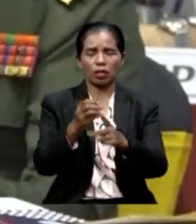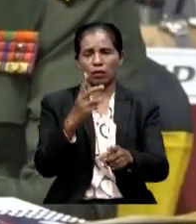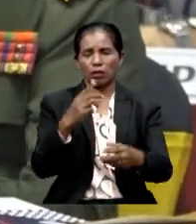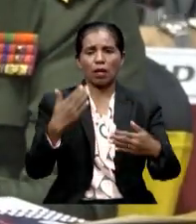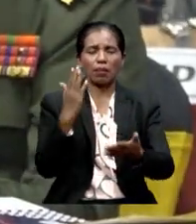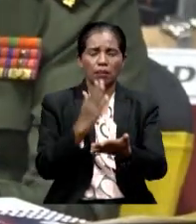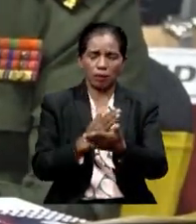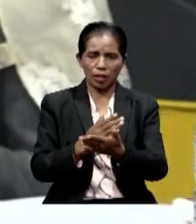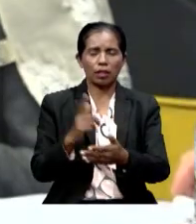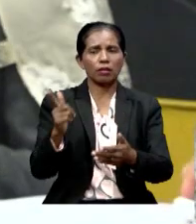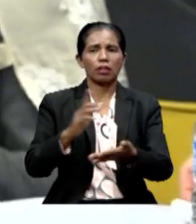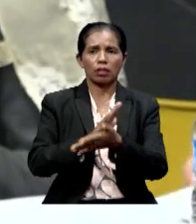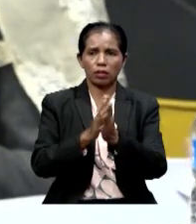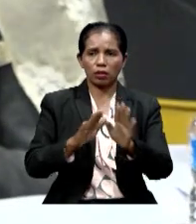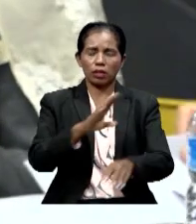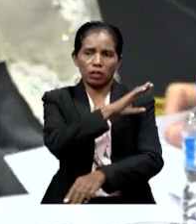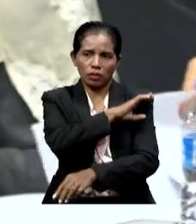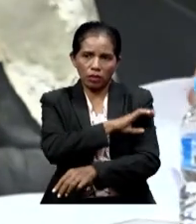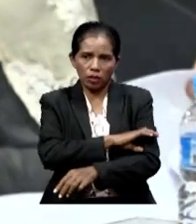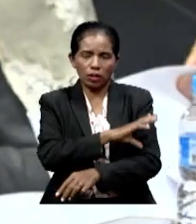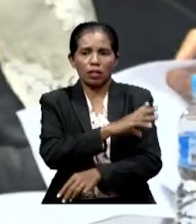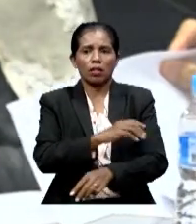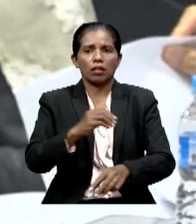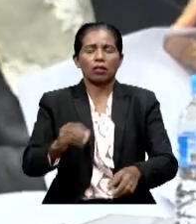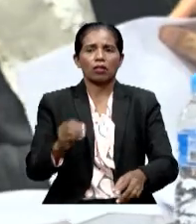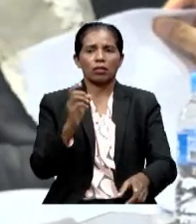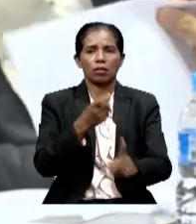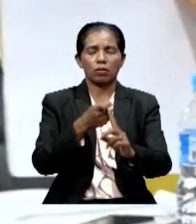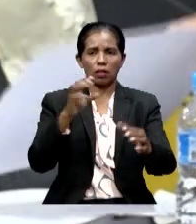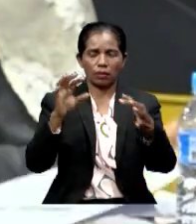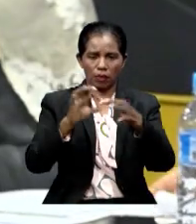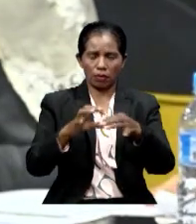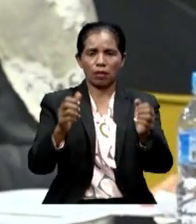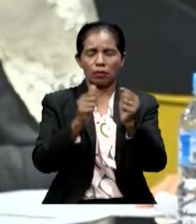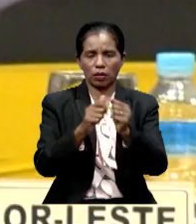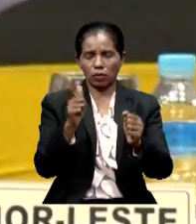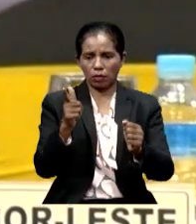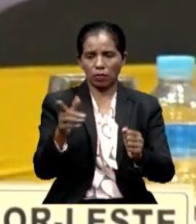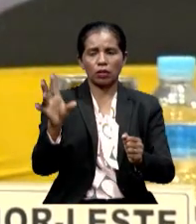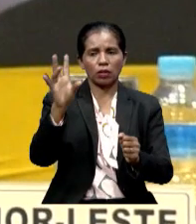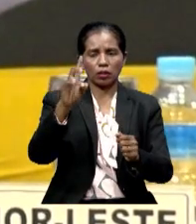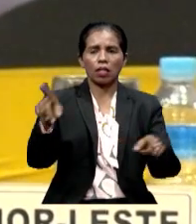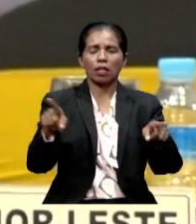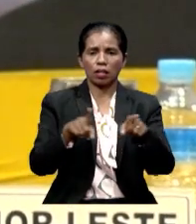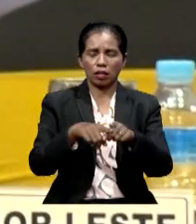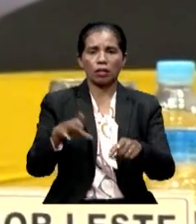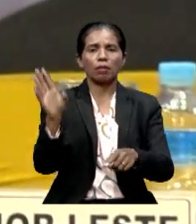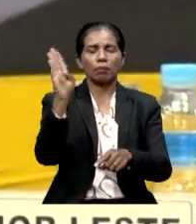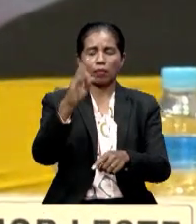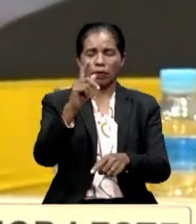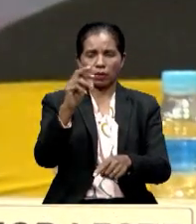ba estabilidade no seguranza regional. Forum ne composto o si membro hamutu kuruanu resinghitu makhanesan Brunei